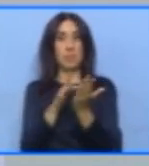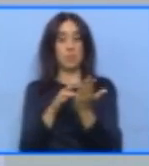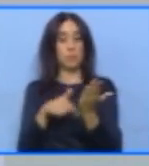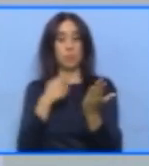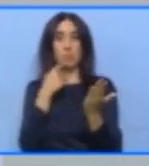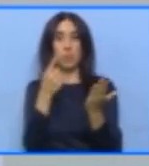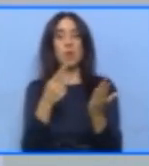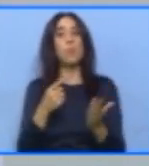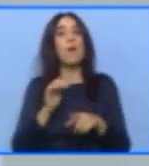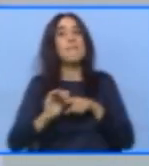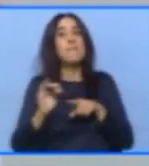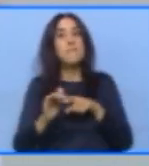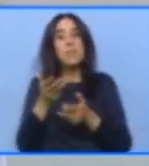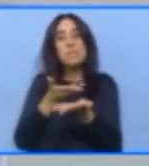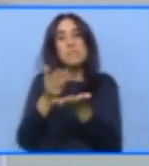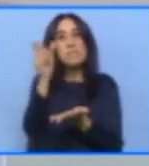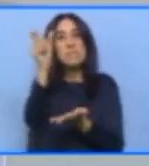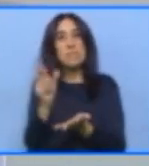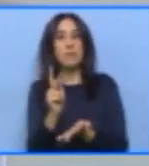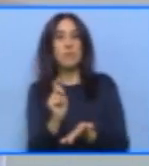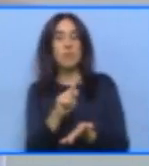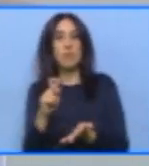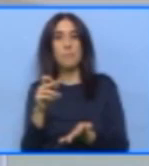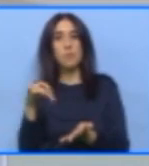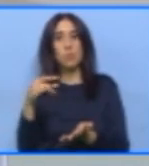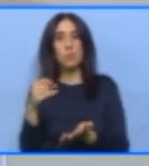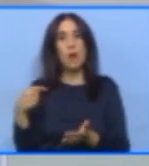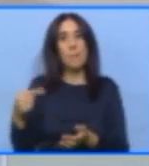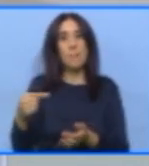o cotidiano. E a nossa oração